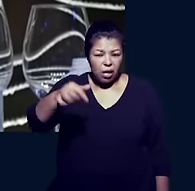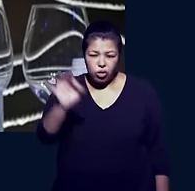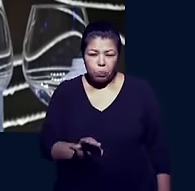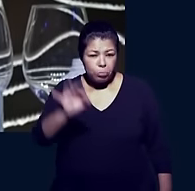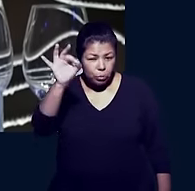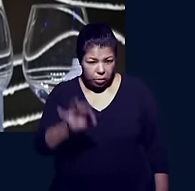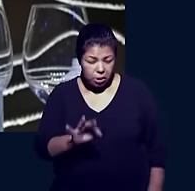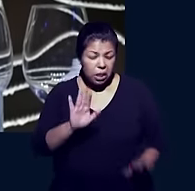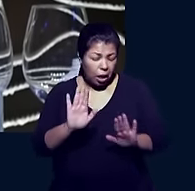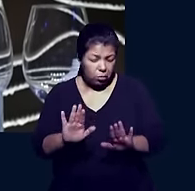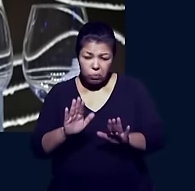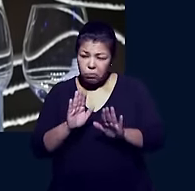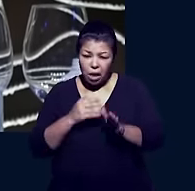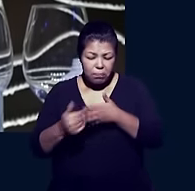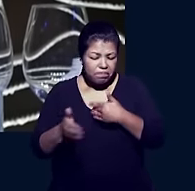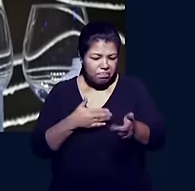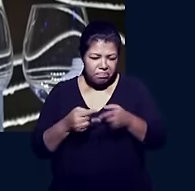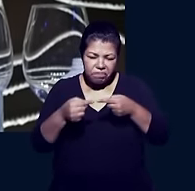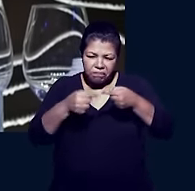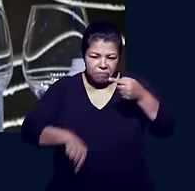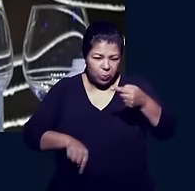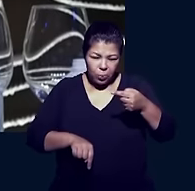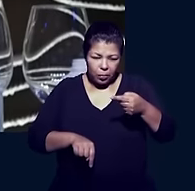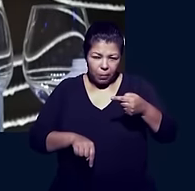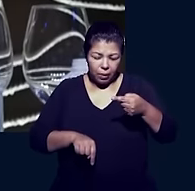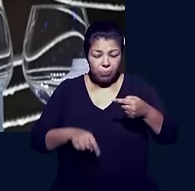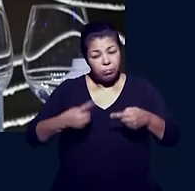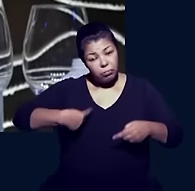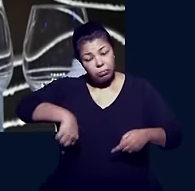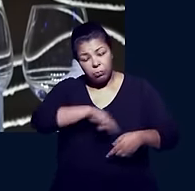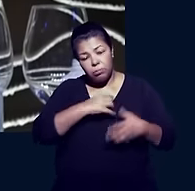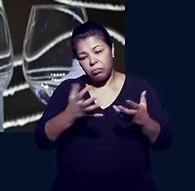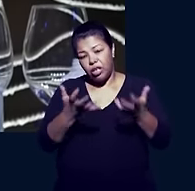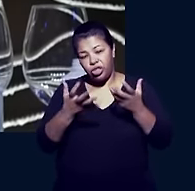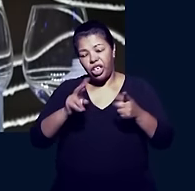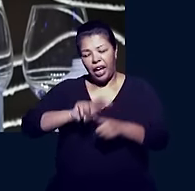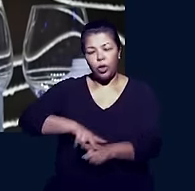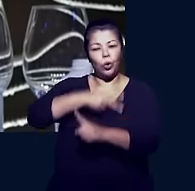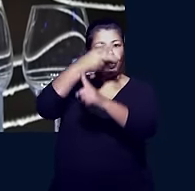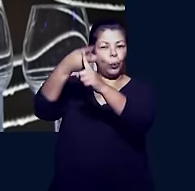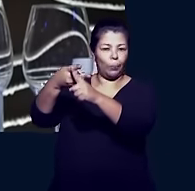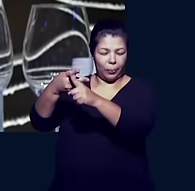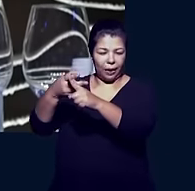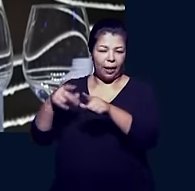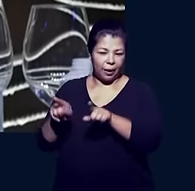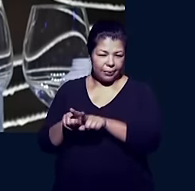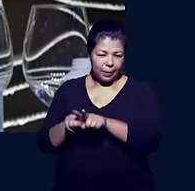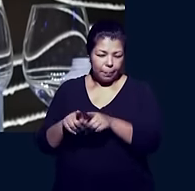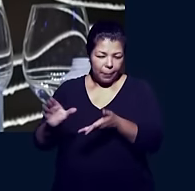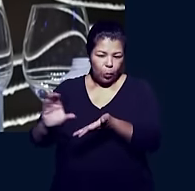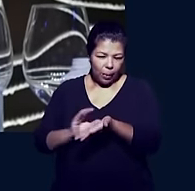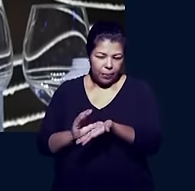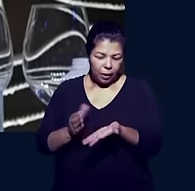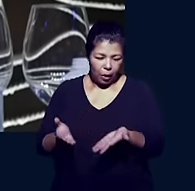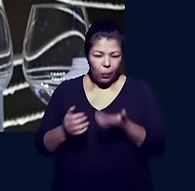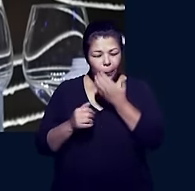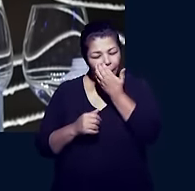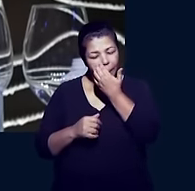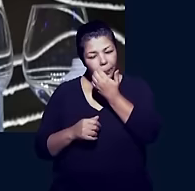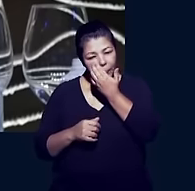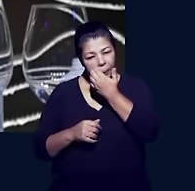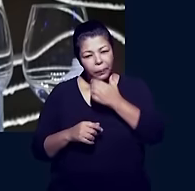das das empresas do setor eh parar de pé e a gente vai vai querer duplicar a cadeia o mais rápido possível eh tem